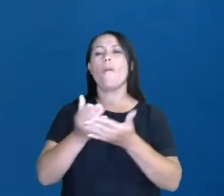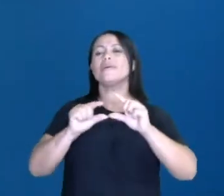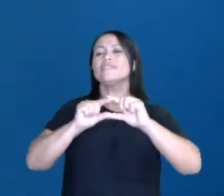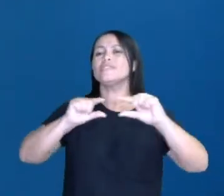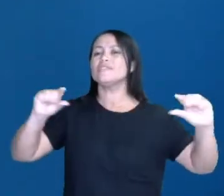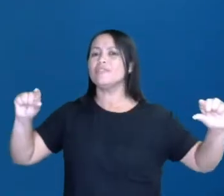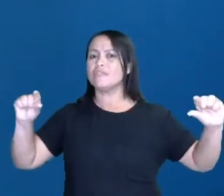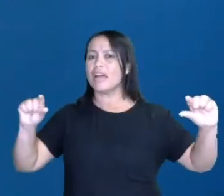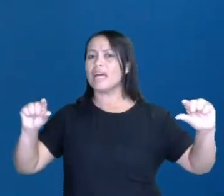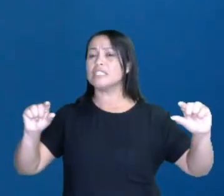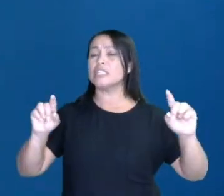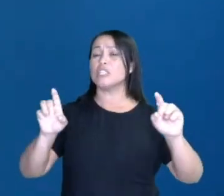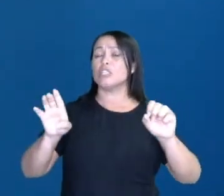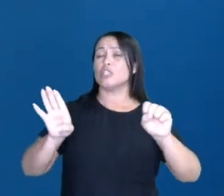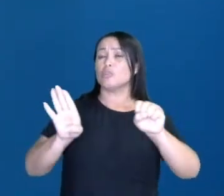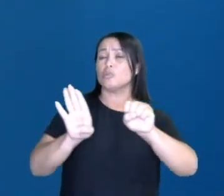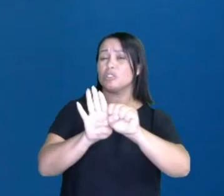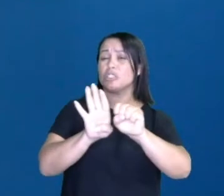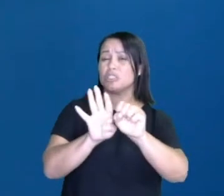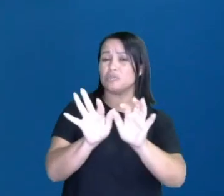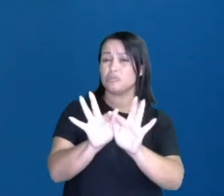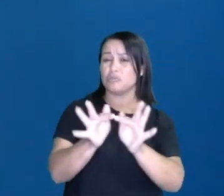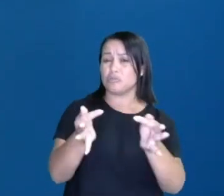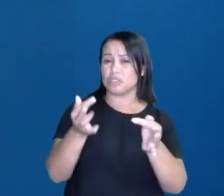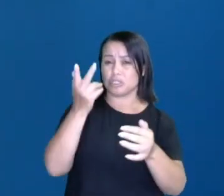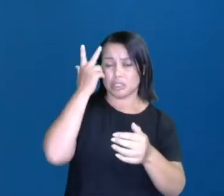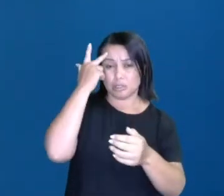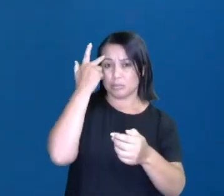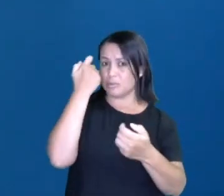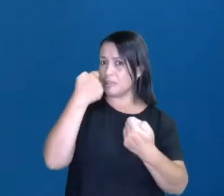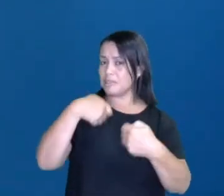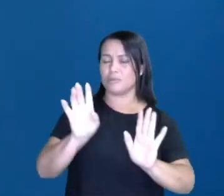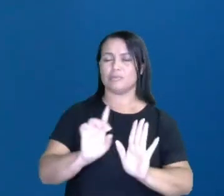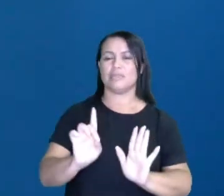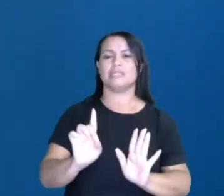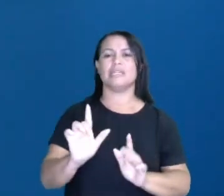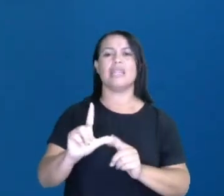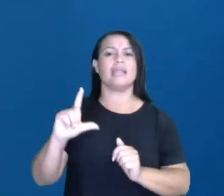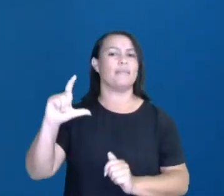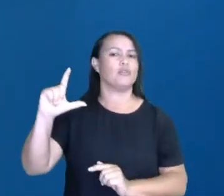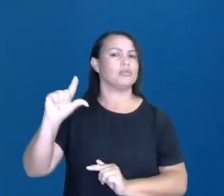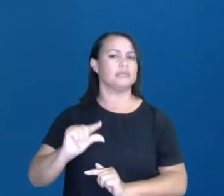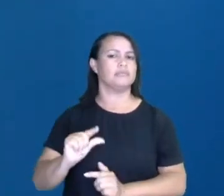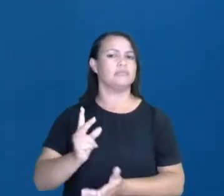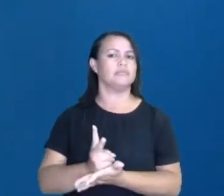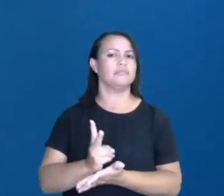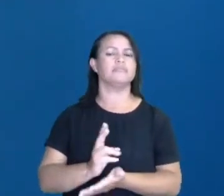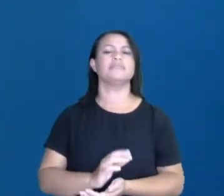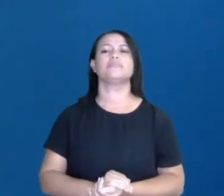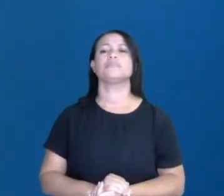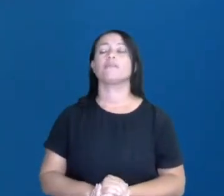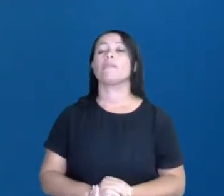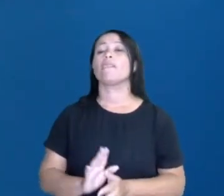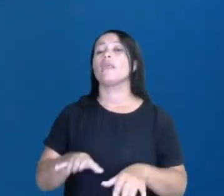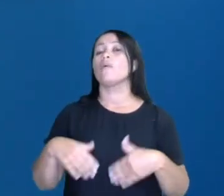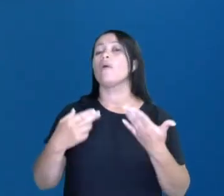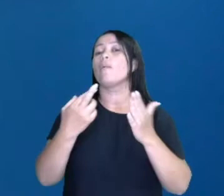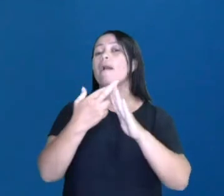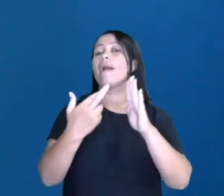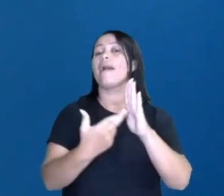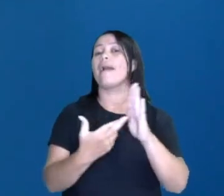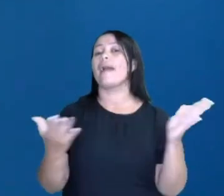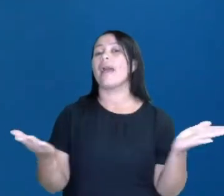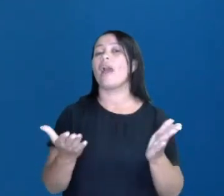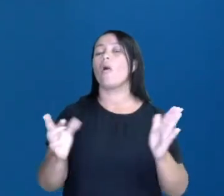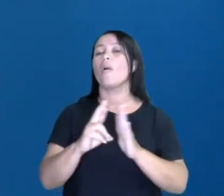comum não se grafa com a letra maiúscula. Certo, gente? E qual a regra